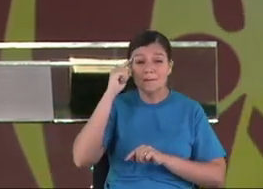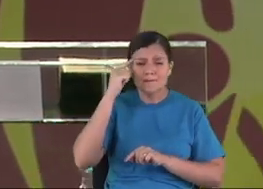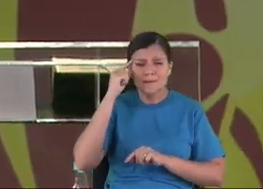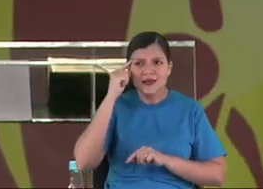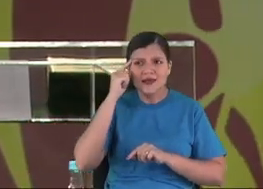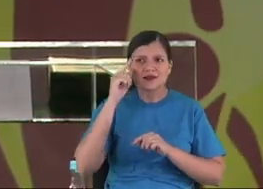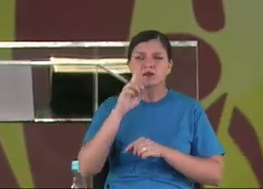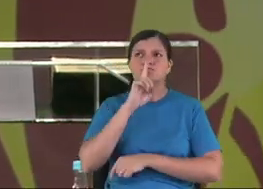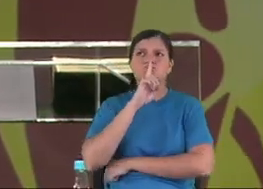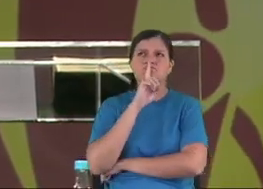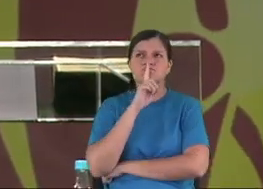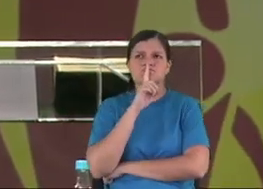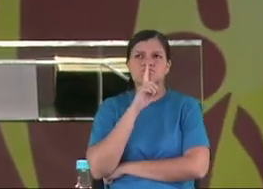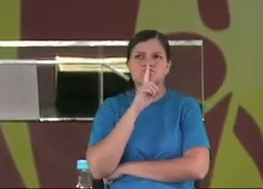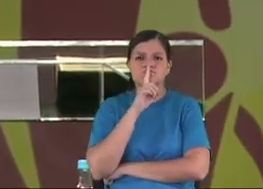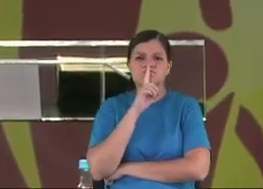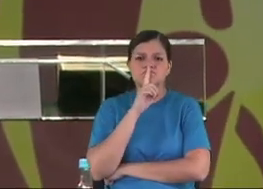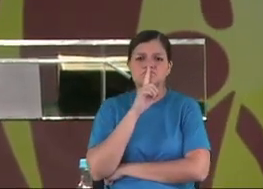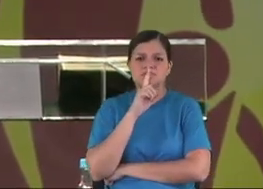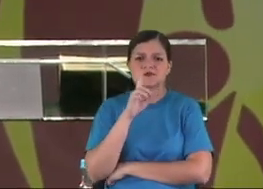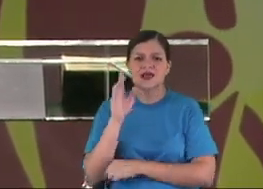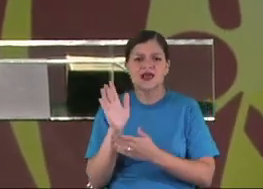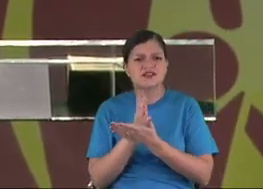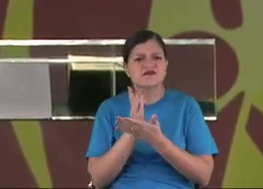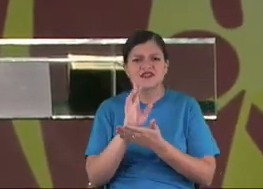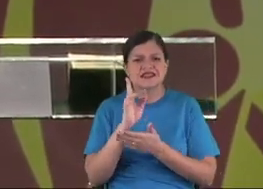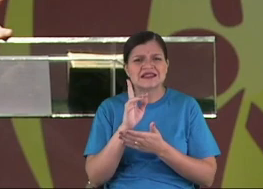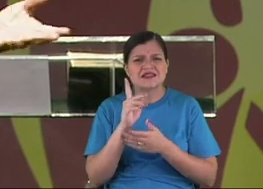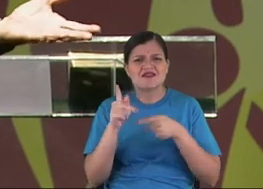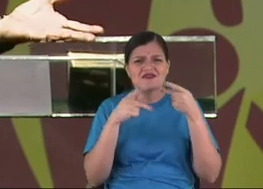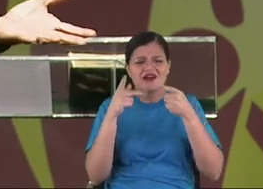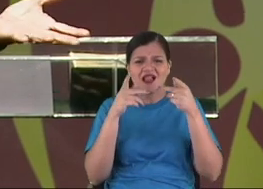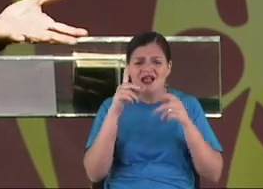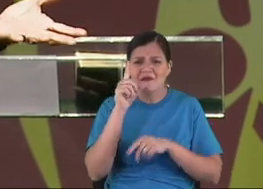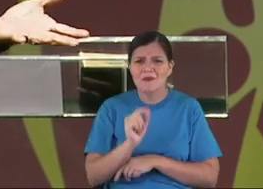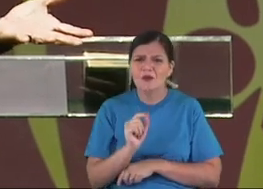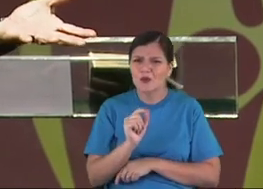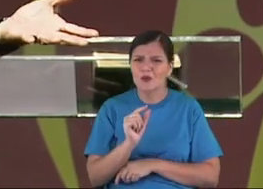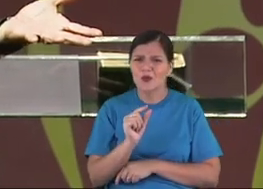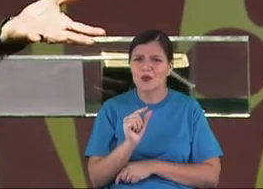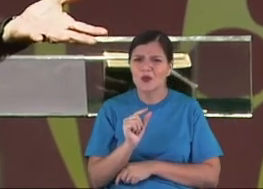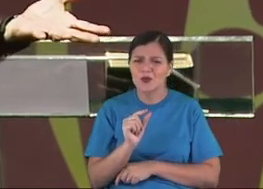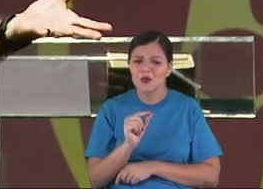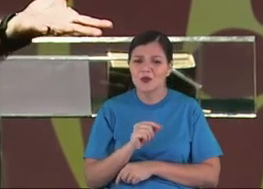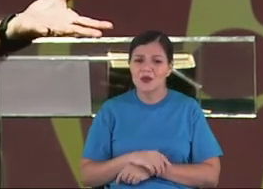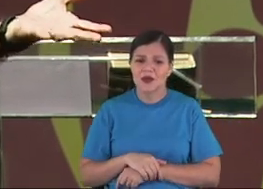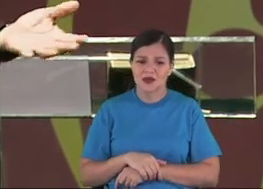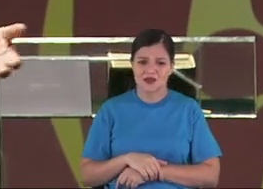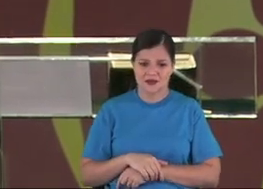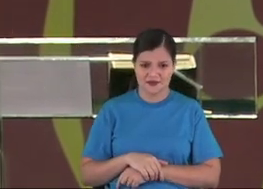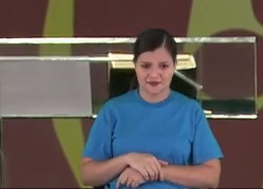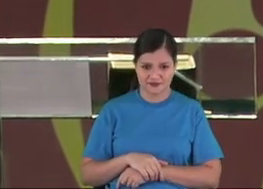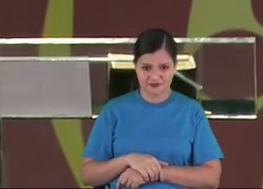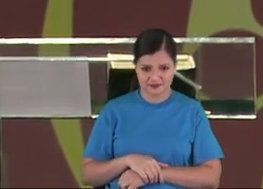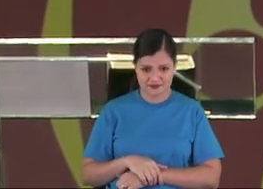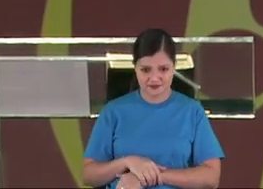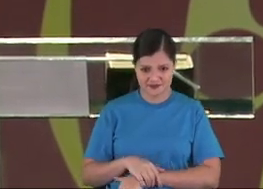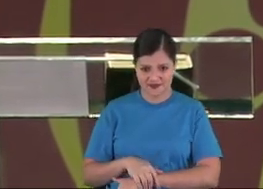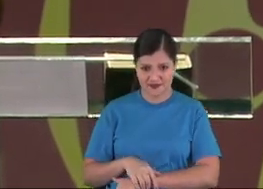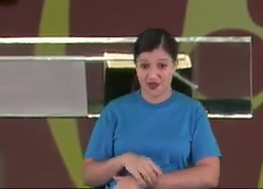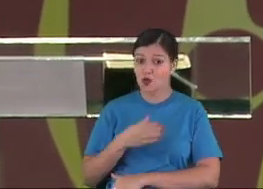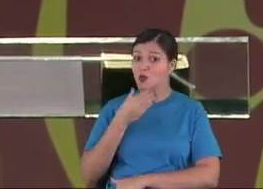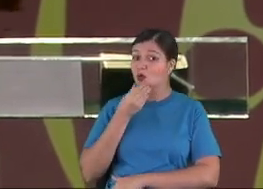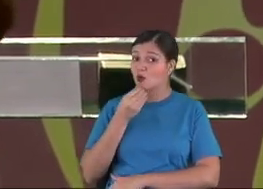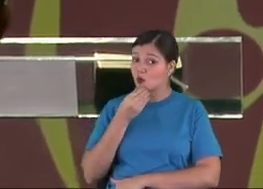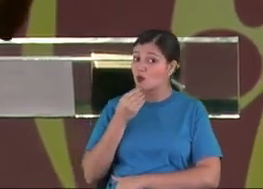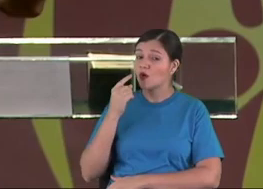os pensamentos dele. Por isso que quando ele expõe, às vezes... A mulher, hã? Da onde veio essa ideia? Não, já vem há muito tempo. O